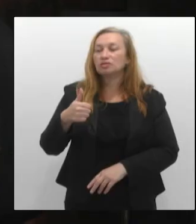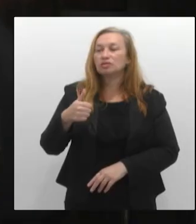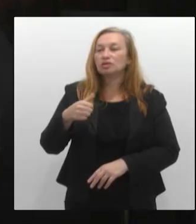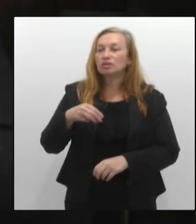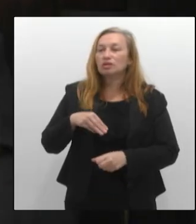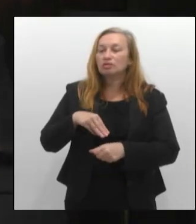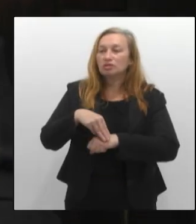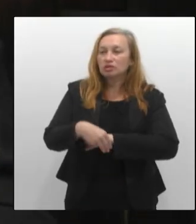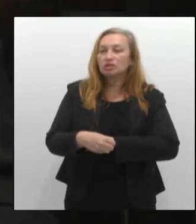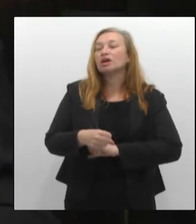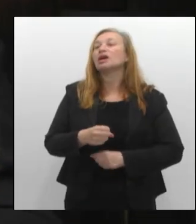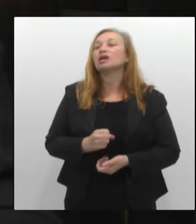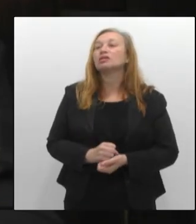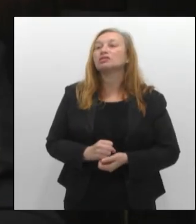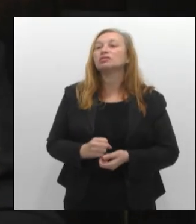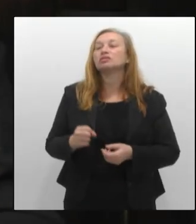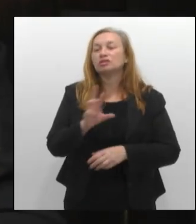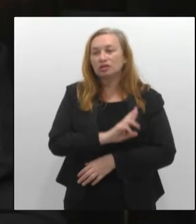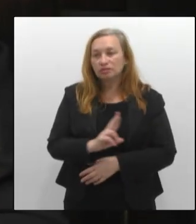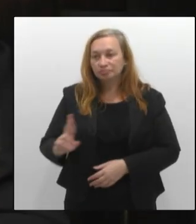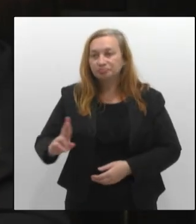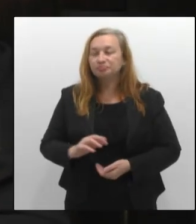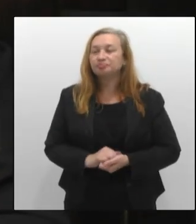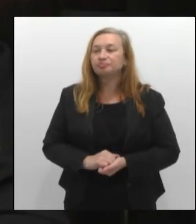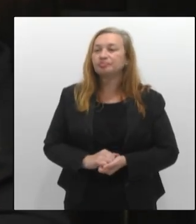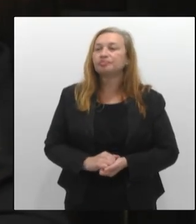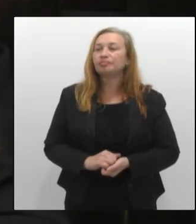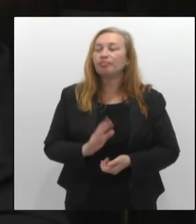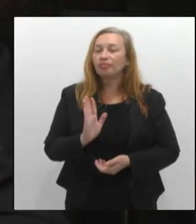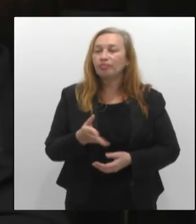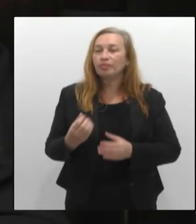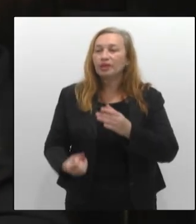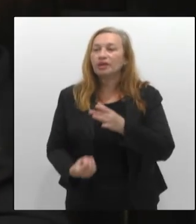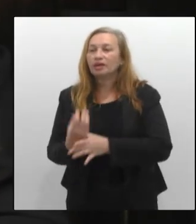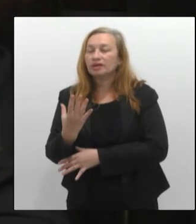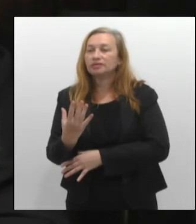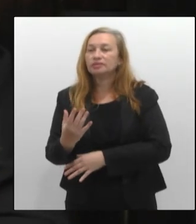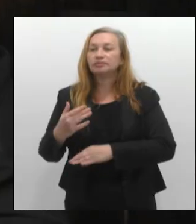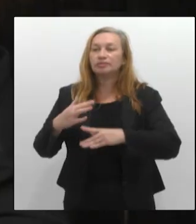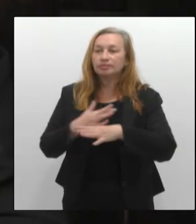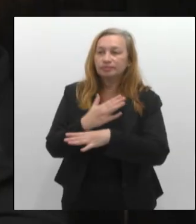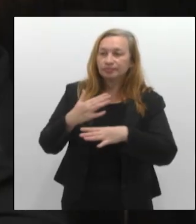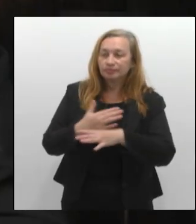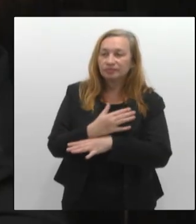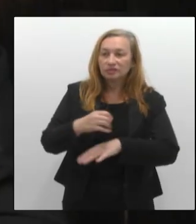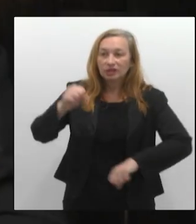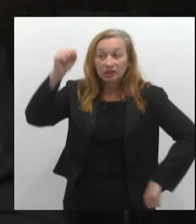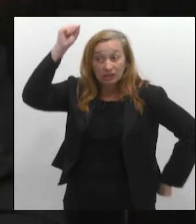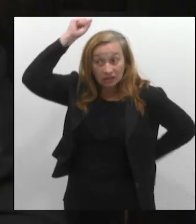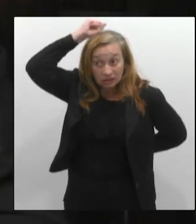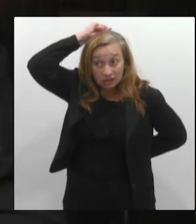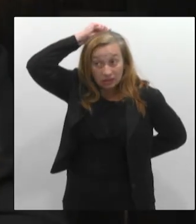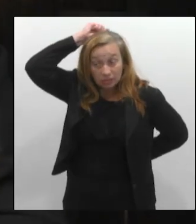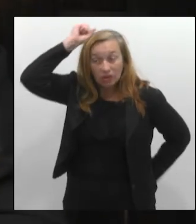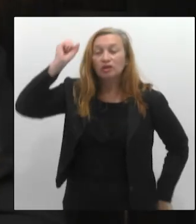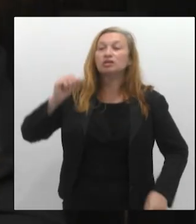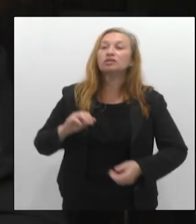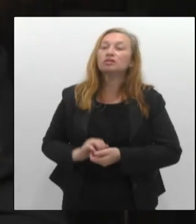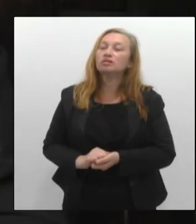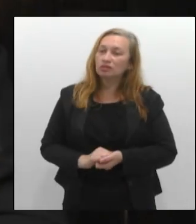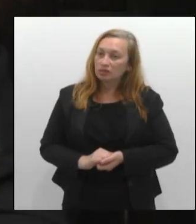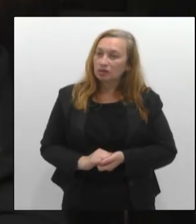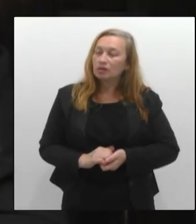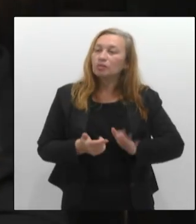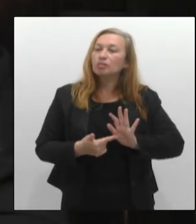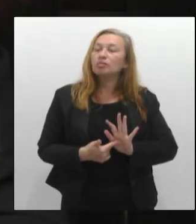cá vieram foram os religiosos. Já na fundação da cidade, a devoção de São Sebastião surge como um